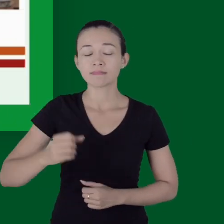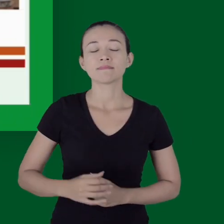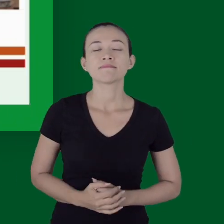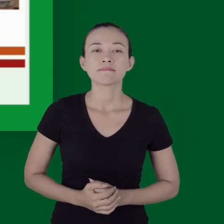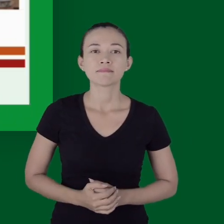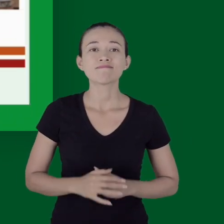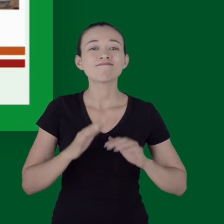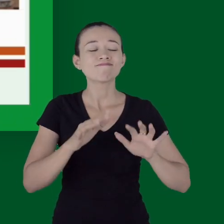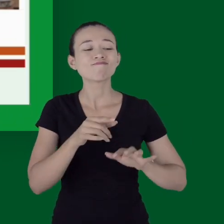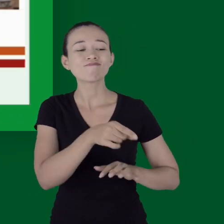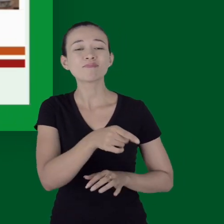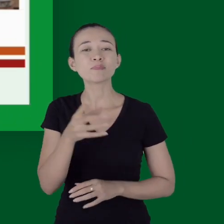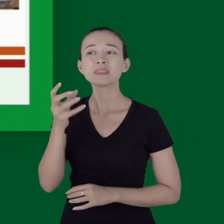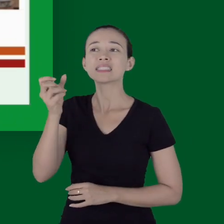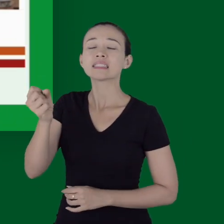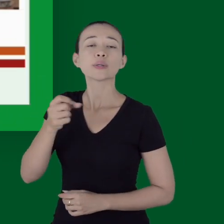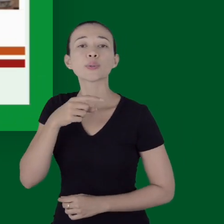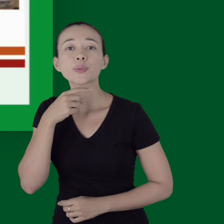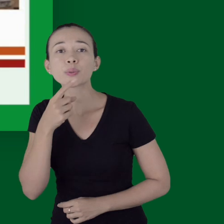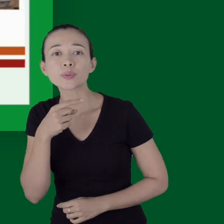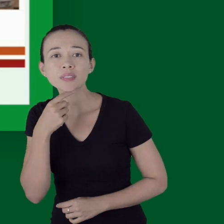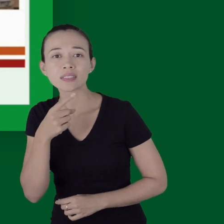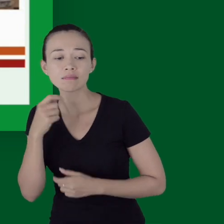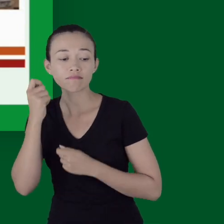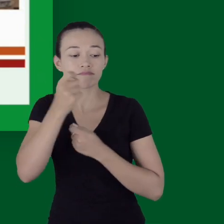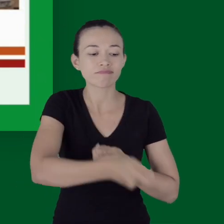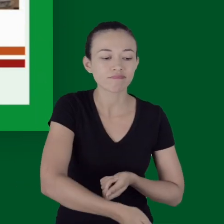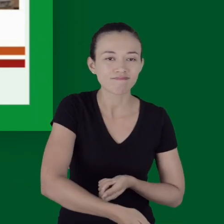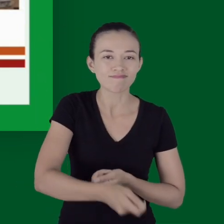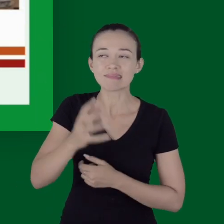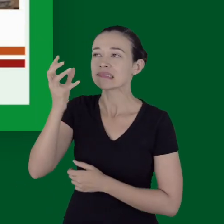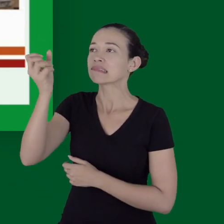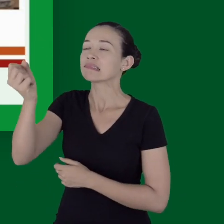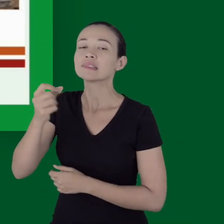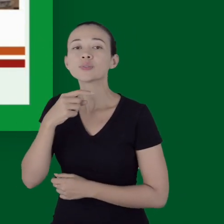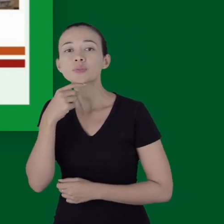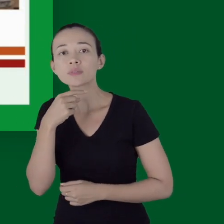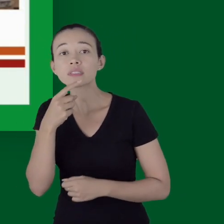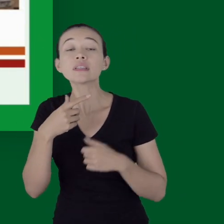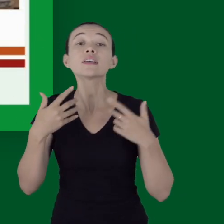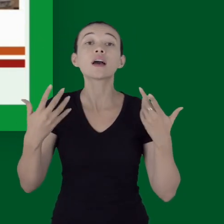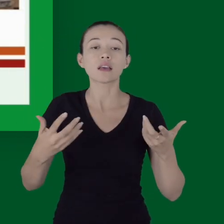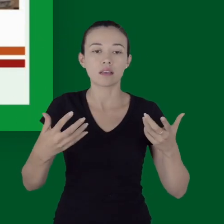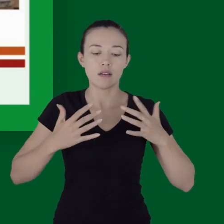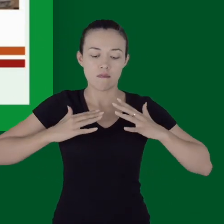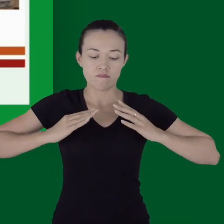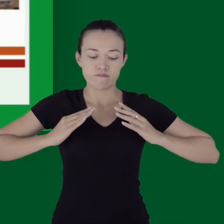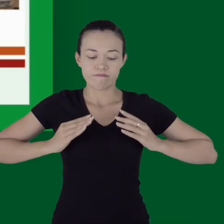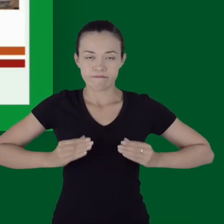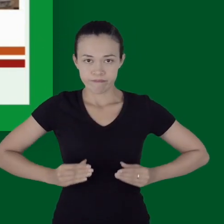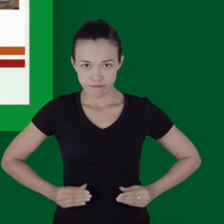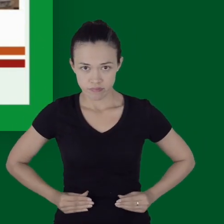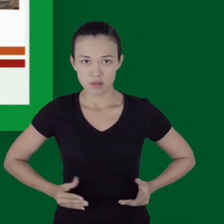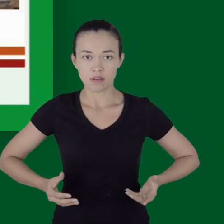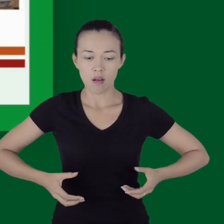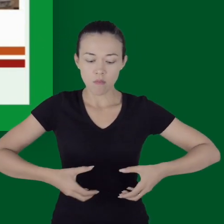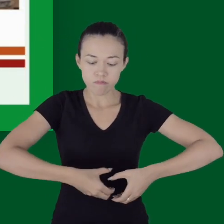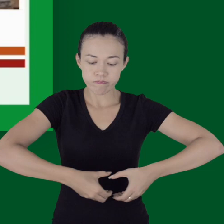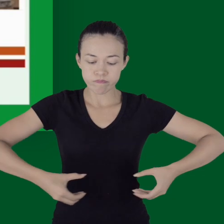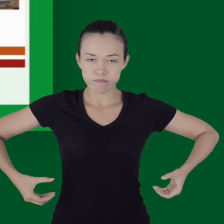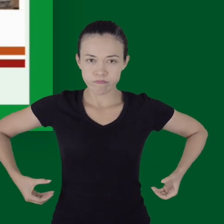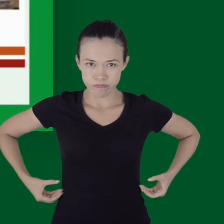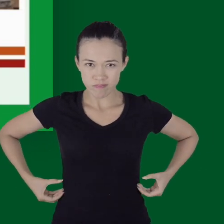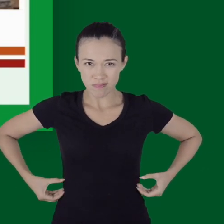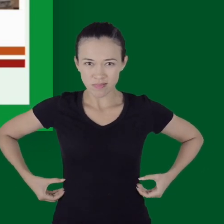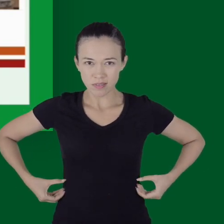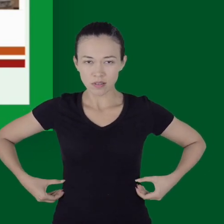remo ou qualquer objeto que seja disponível na embarcação na margem. E caso não seja possível, né? Atirar os